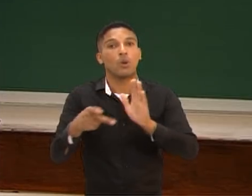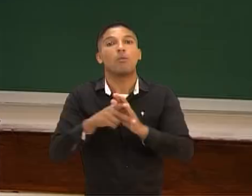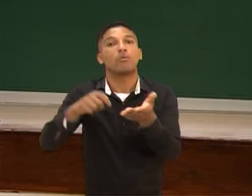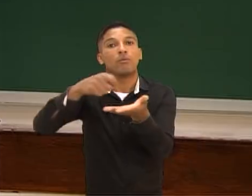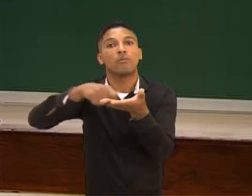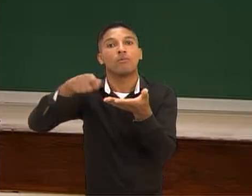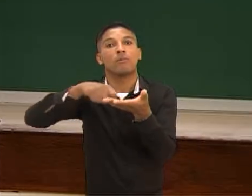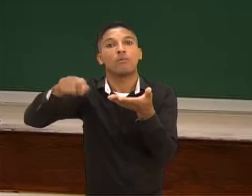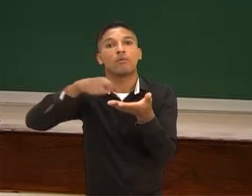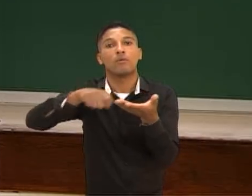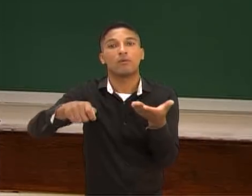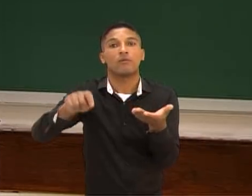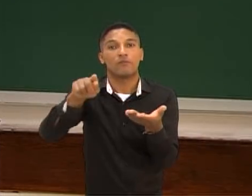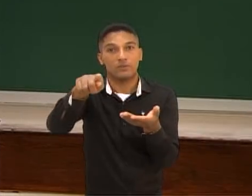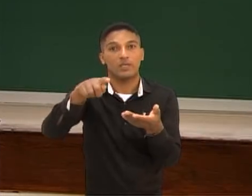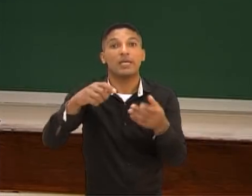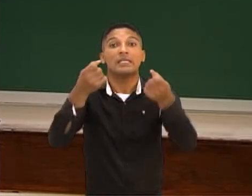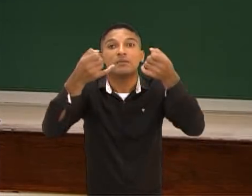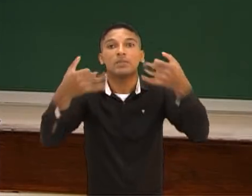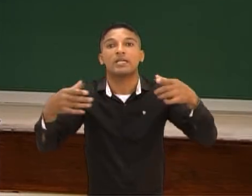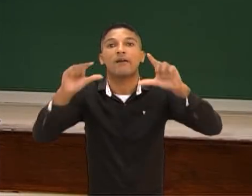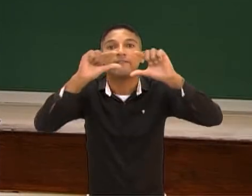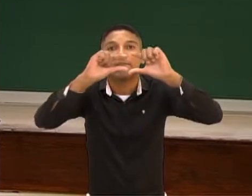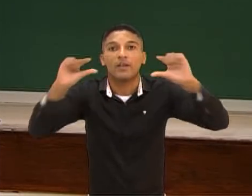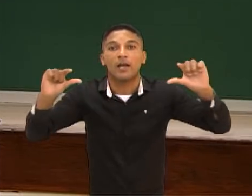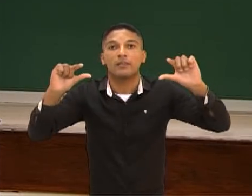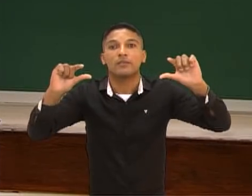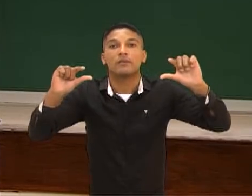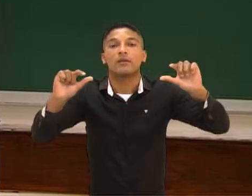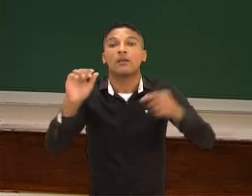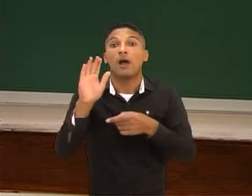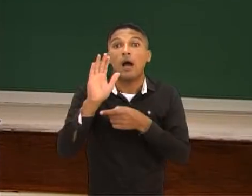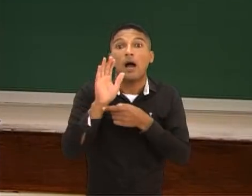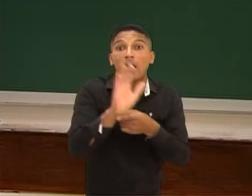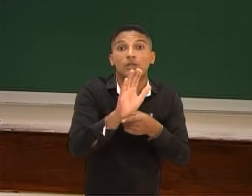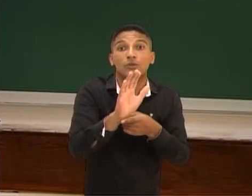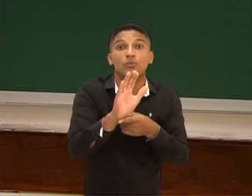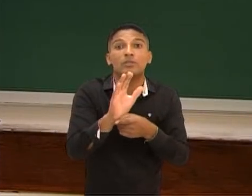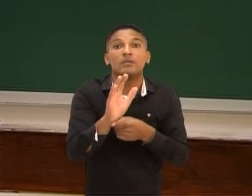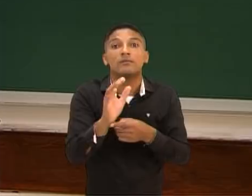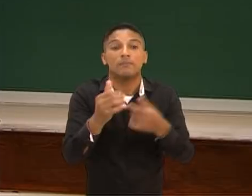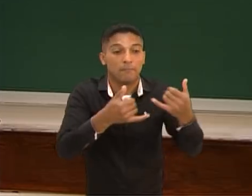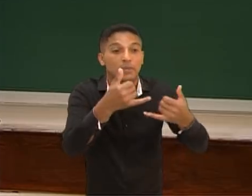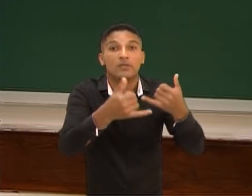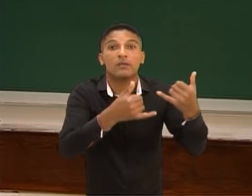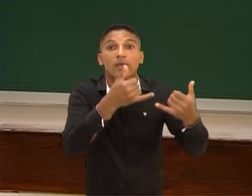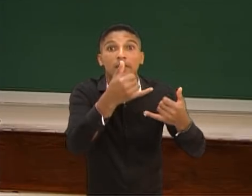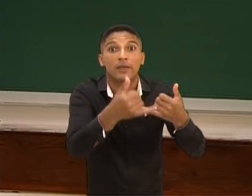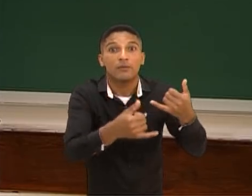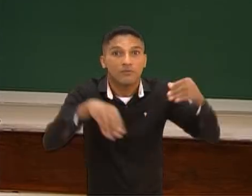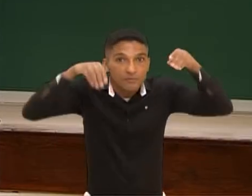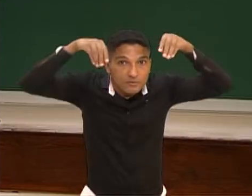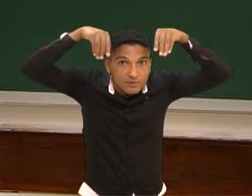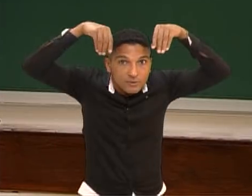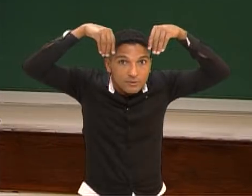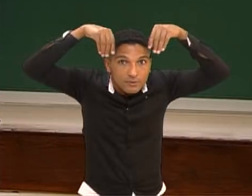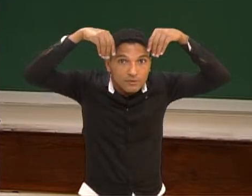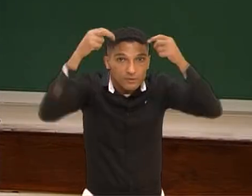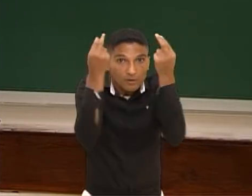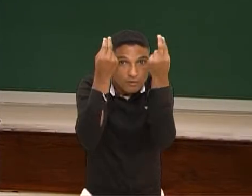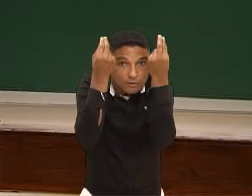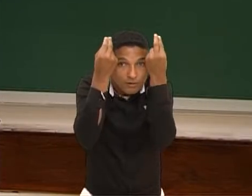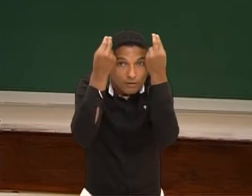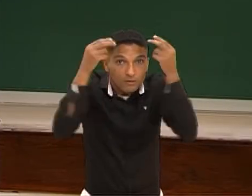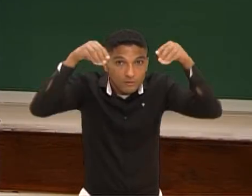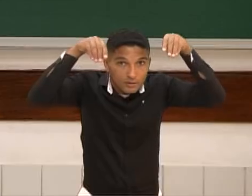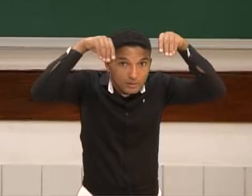vão explicar como na frase ajude um brinquedo a encontrar uma criança, o autor atribuiu vida a um ser